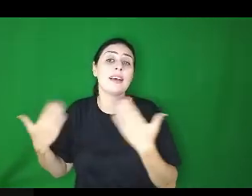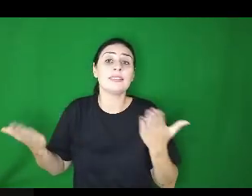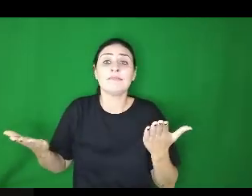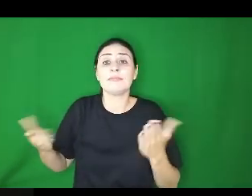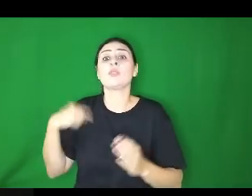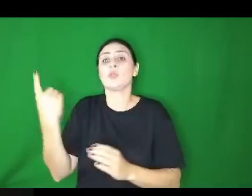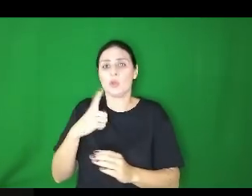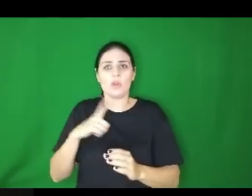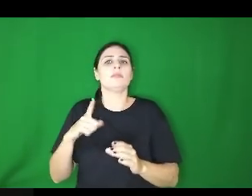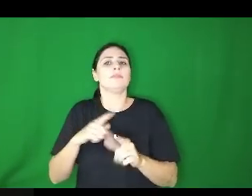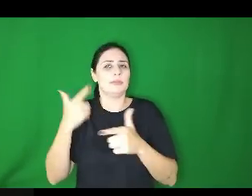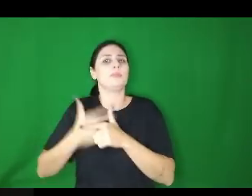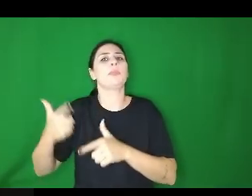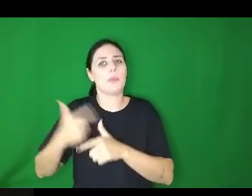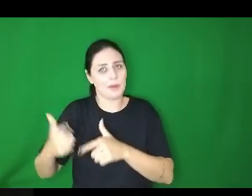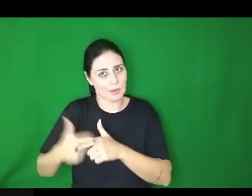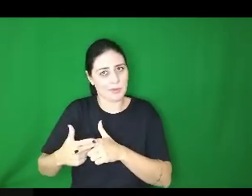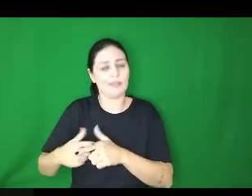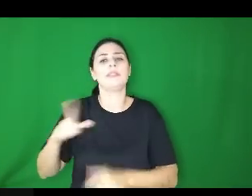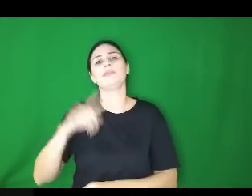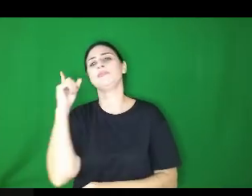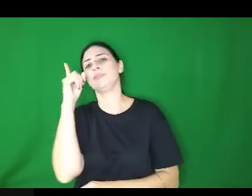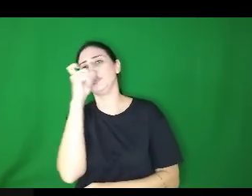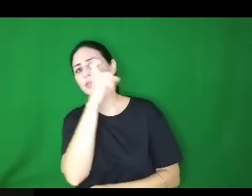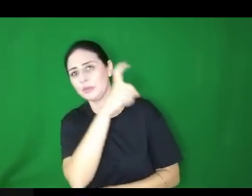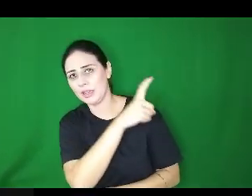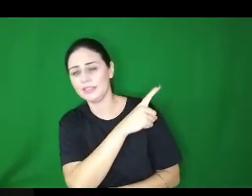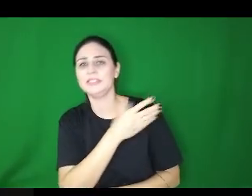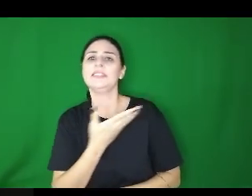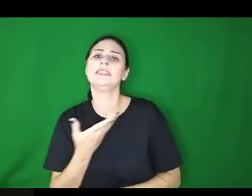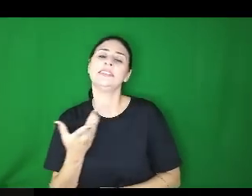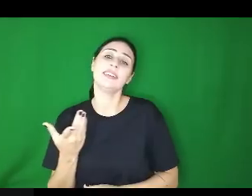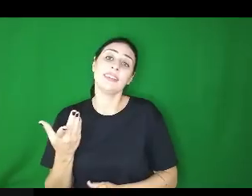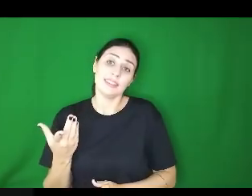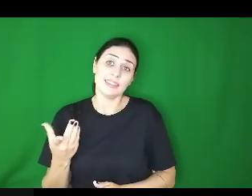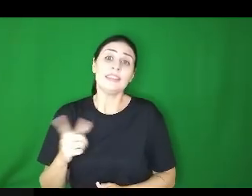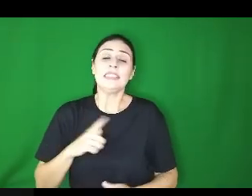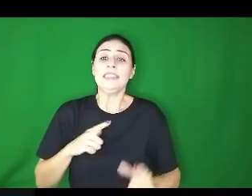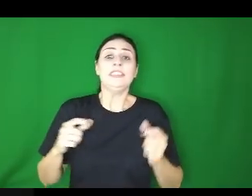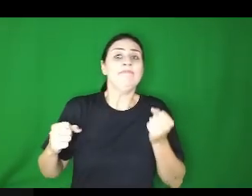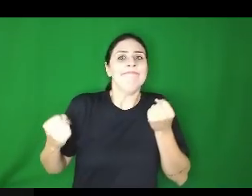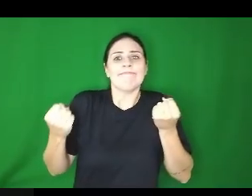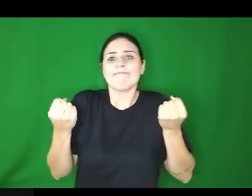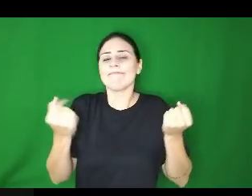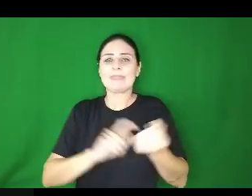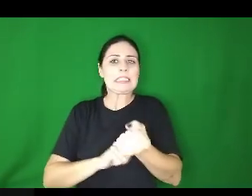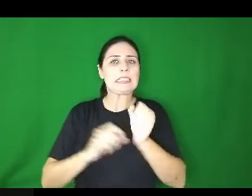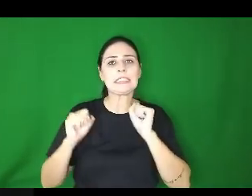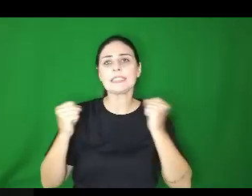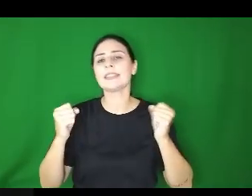nós, professores, a gente fala das dificuldades da família, as dificuldades das crianças, né? E nós, né,